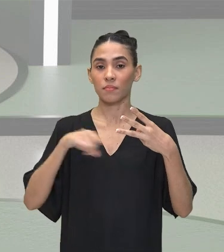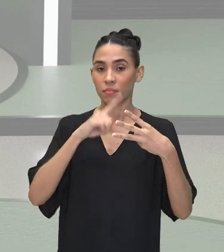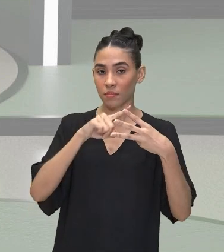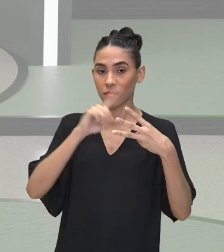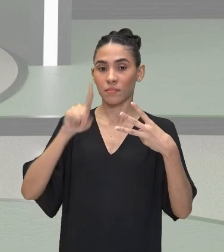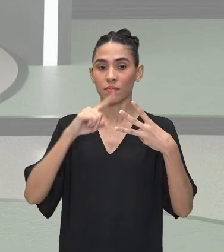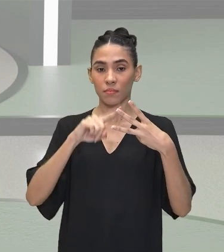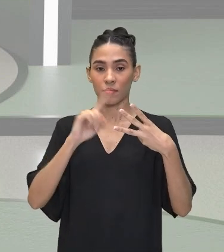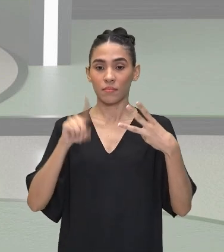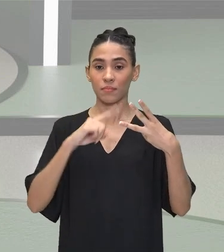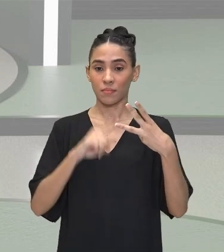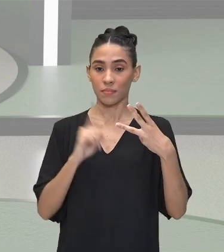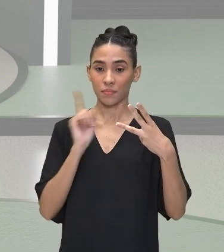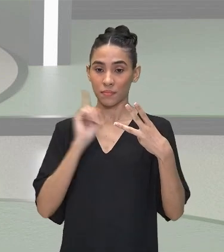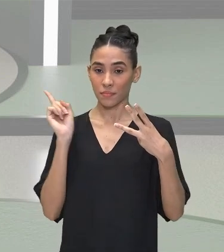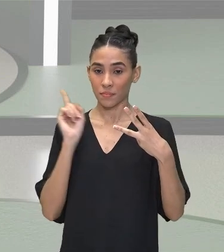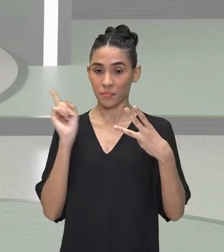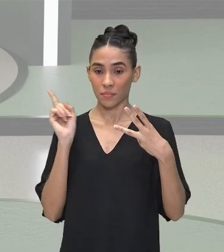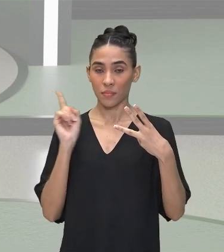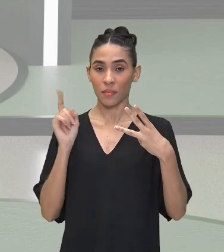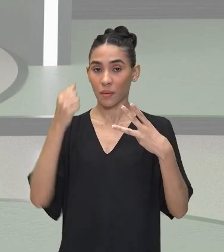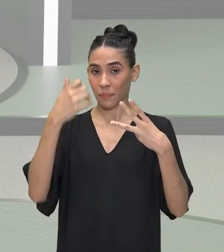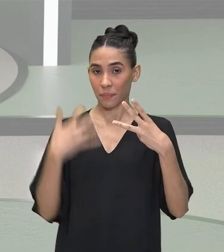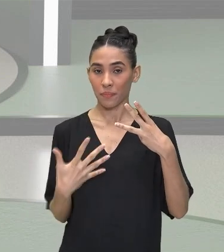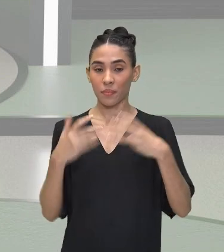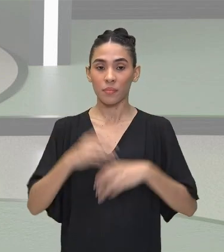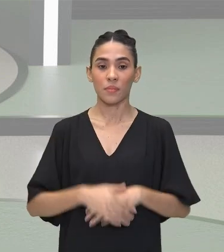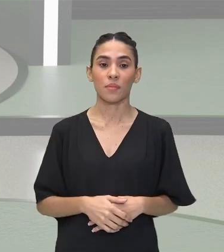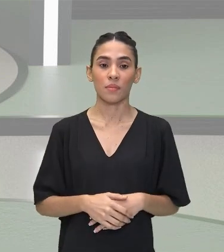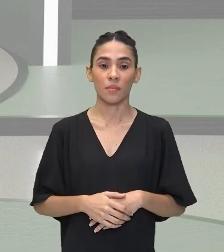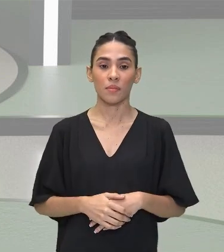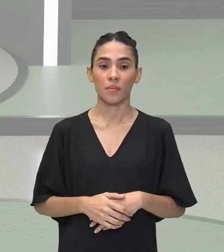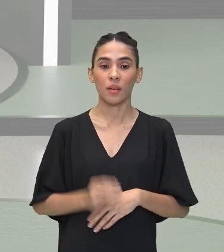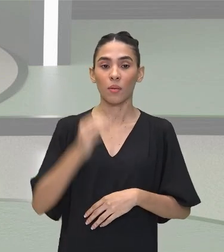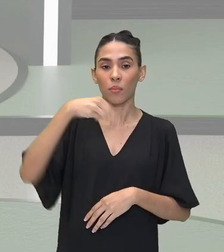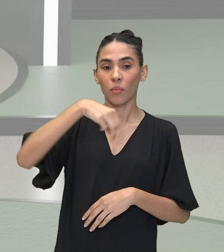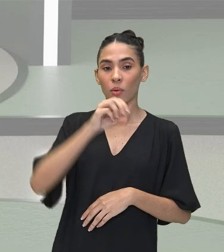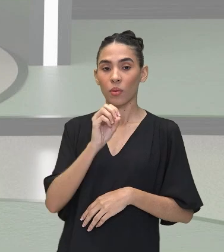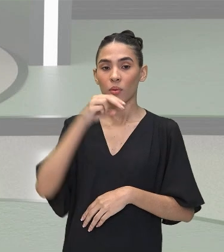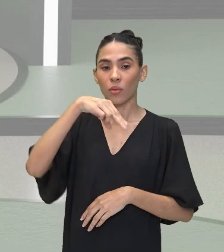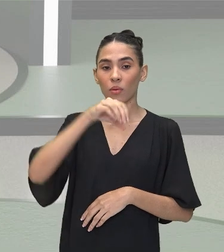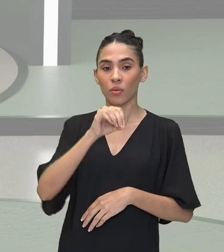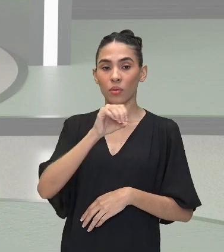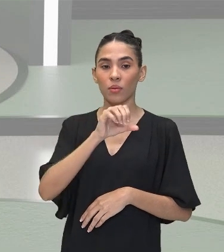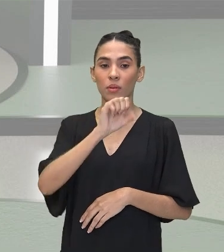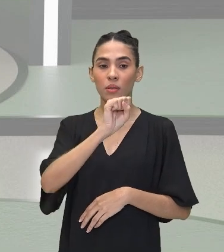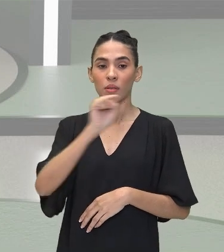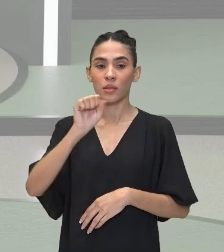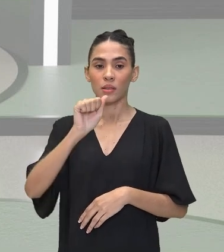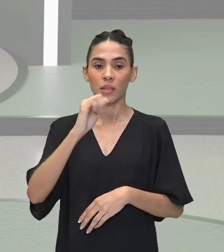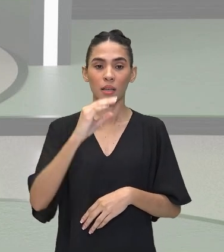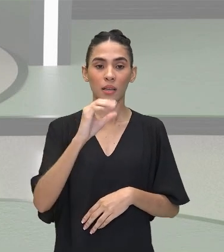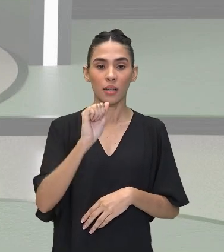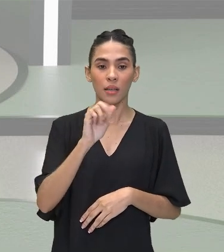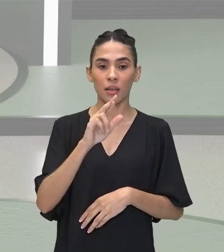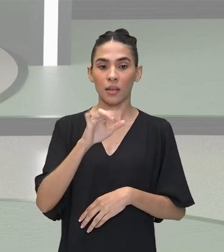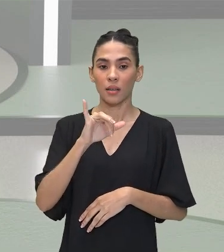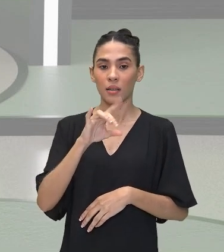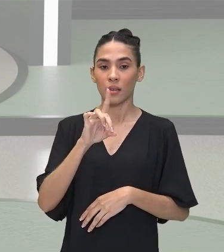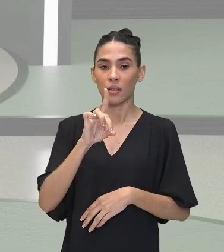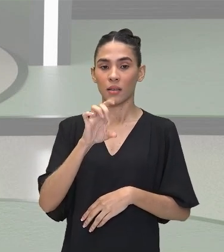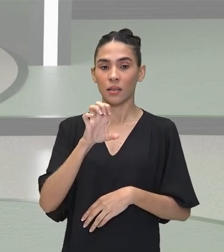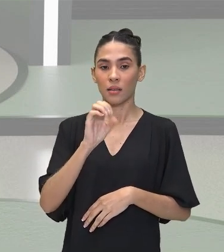os oligosacarídeos e os polissacarídeos. Vamos começar aqui com os monossacarídeos. Os monossacarídeos